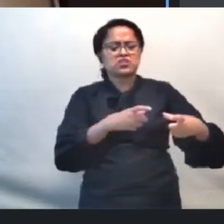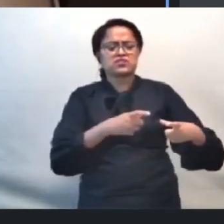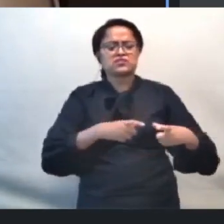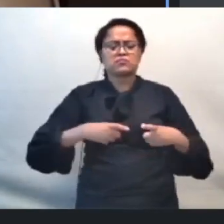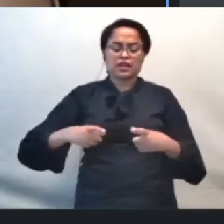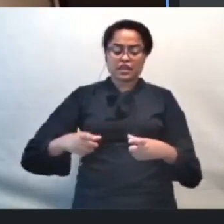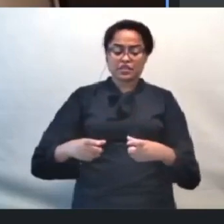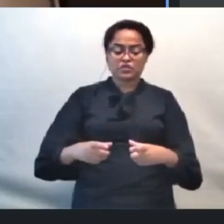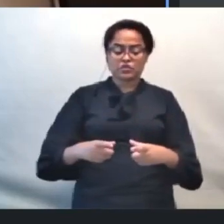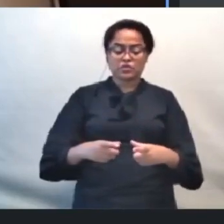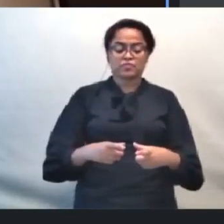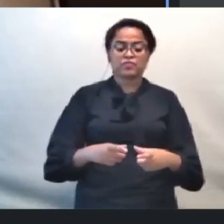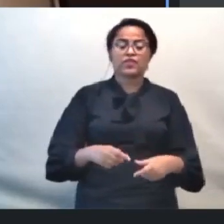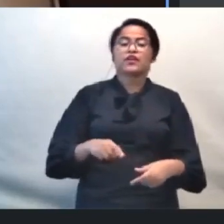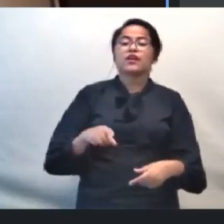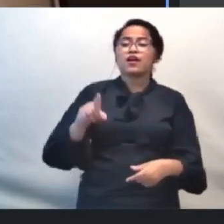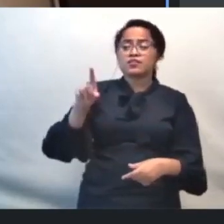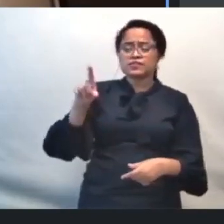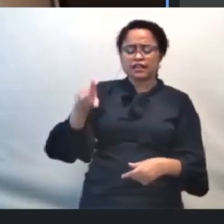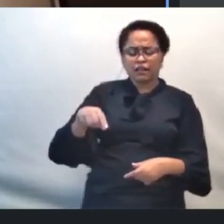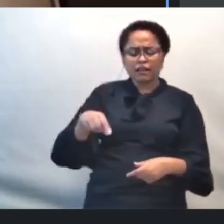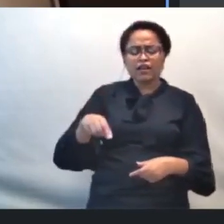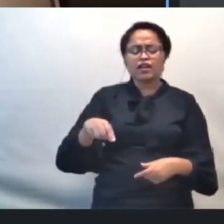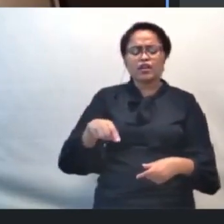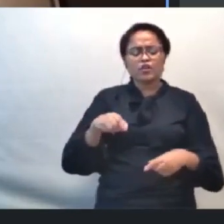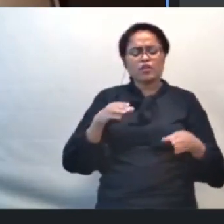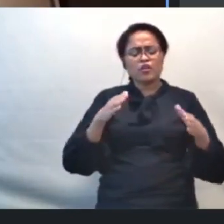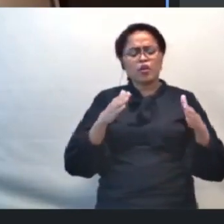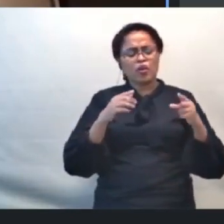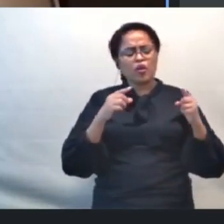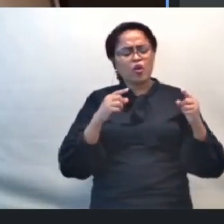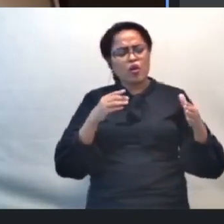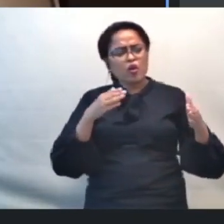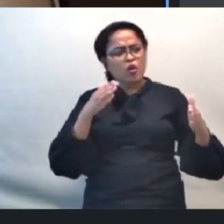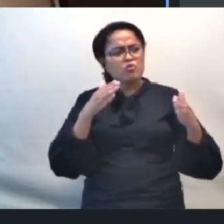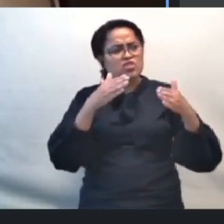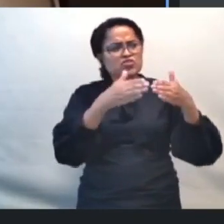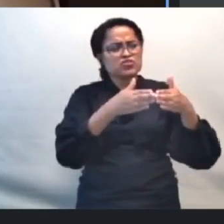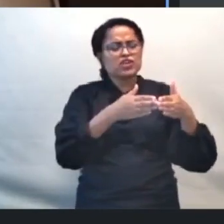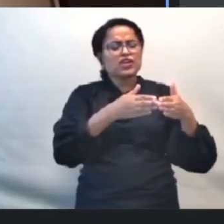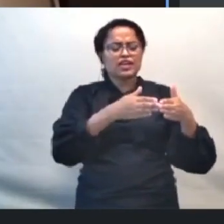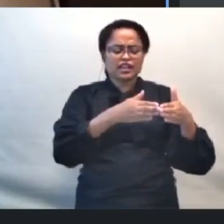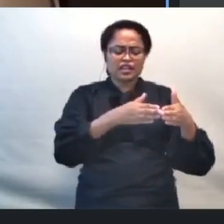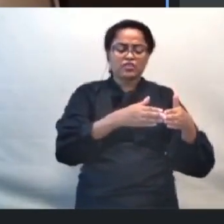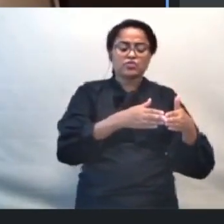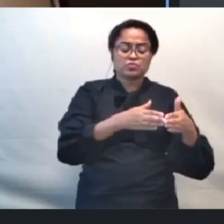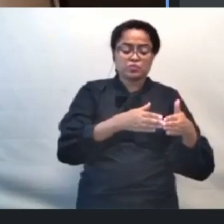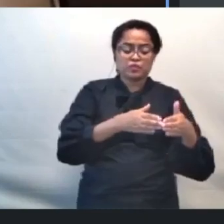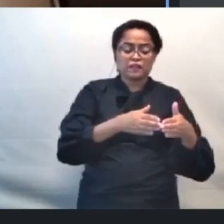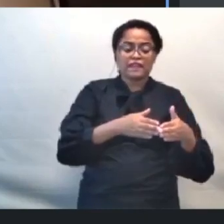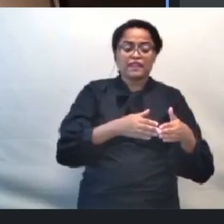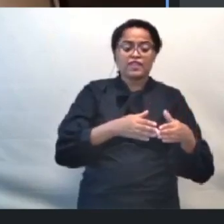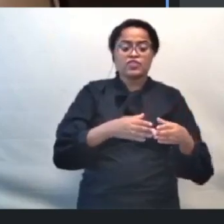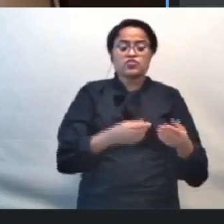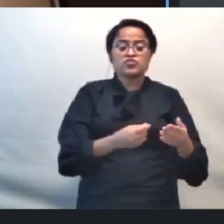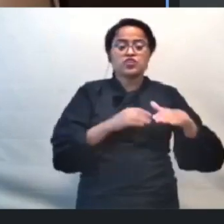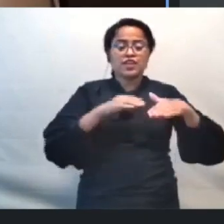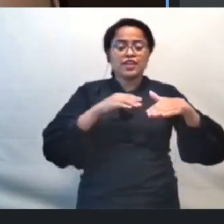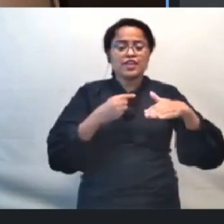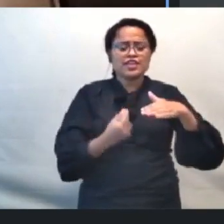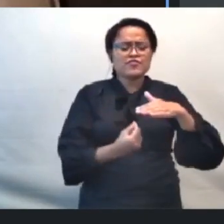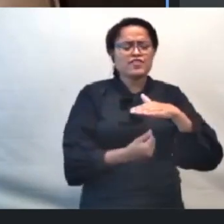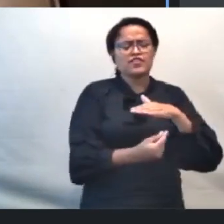educacional, são objeto de investimentos também no campo da educação, porque fazem parte do escopo